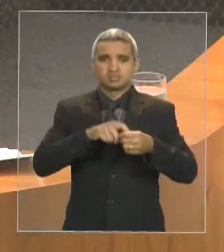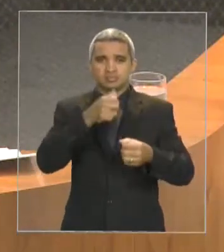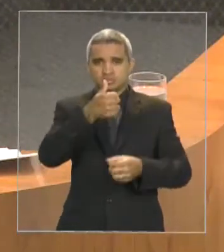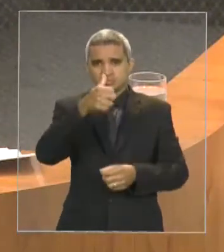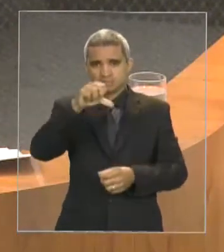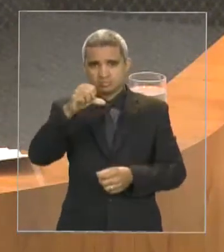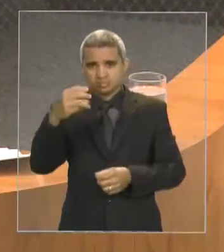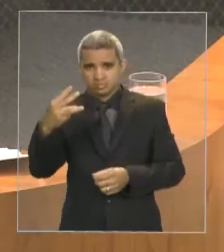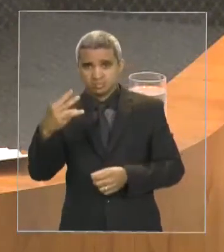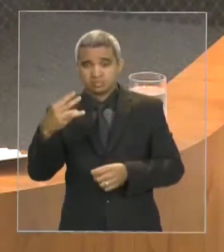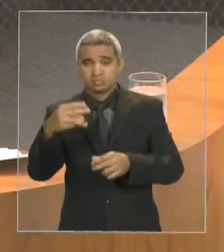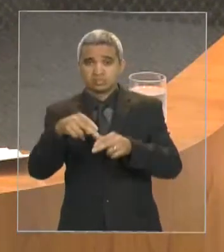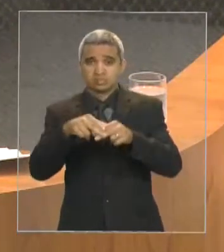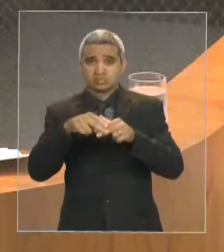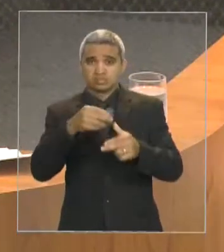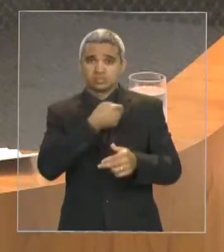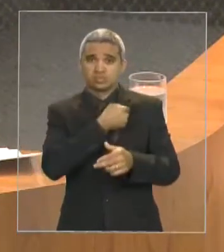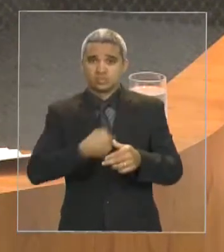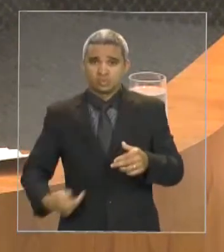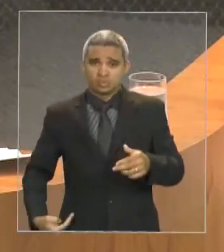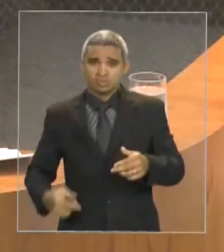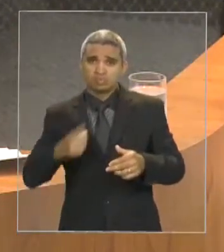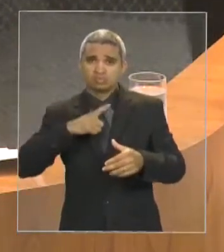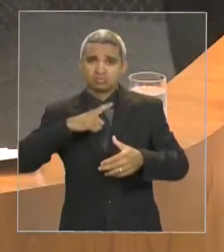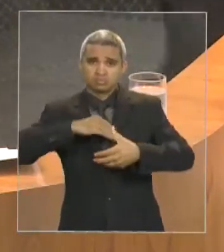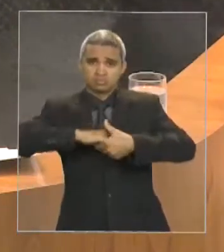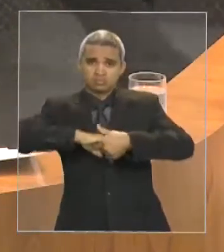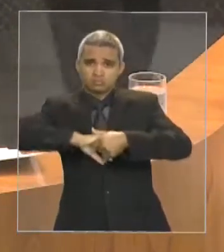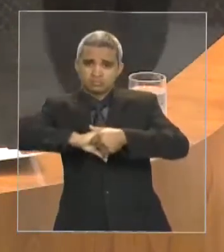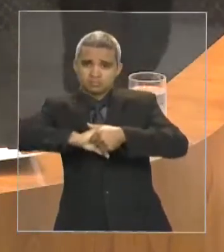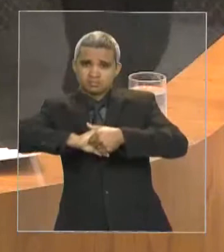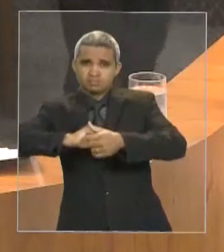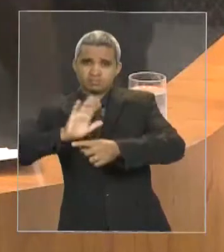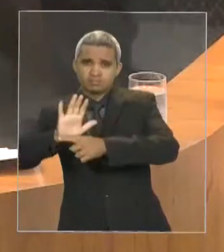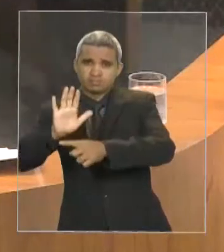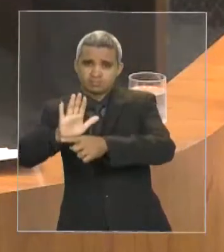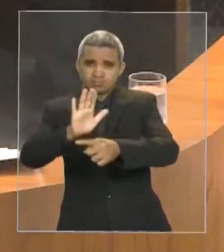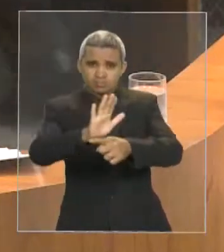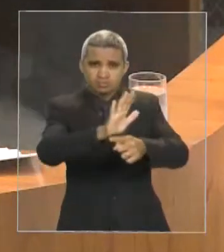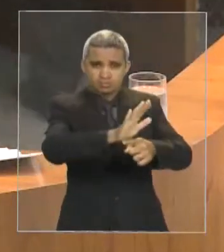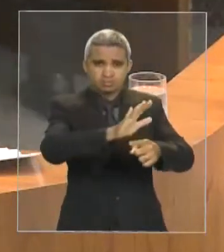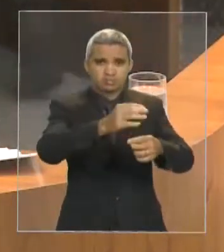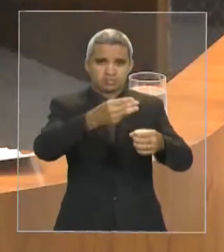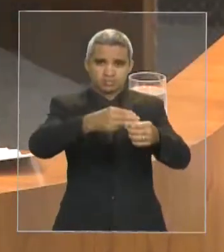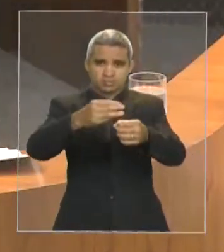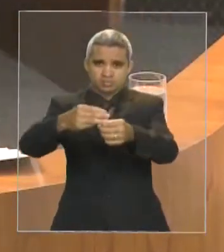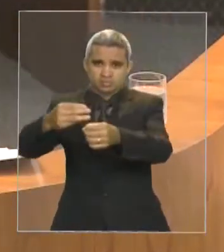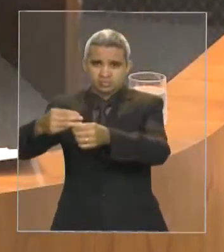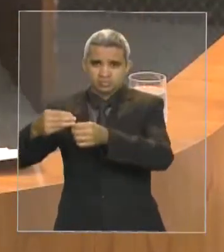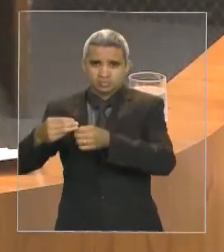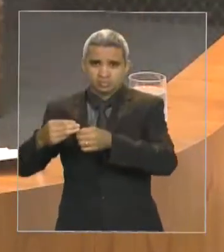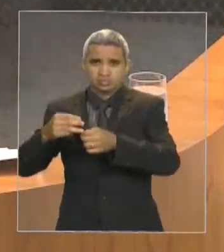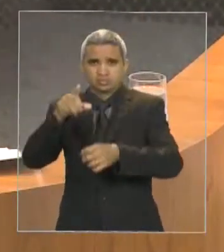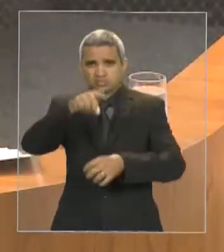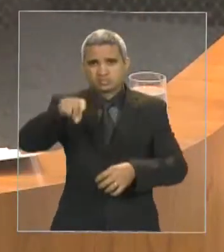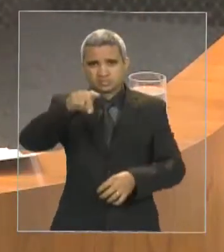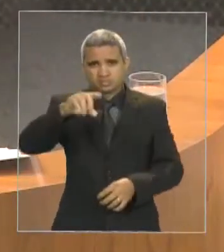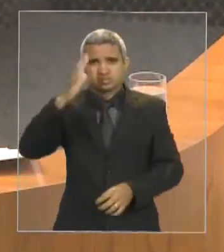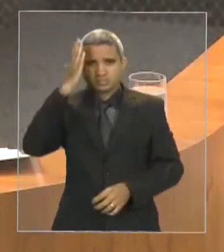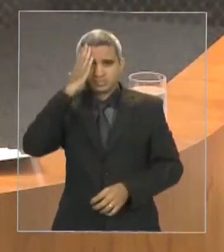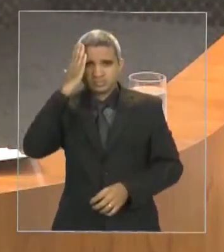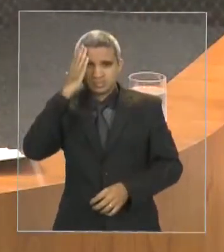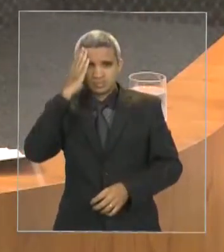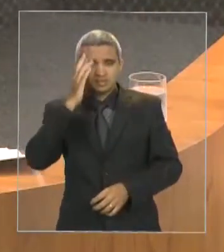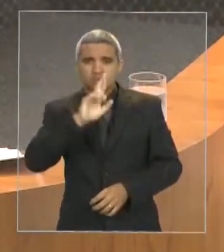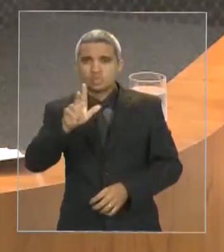um grande parceiro dos municípios. Como todos sabem, não é atribuição estadual a educação básica, mas